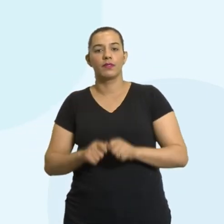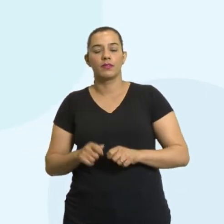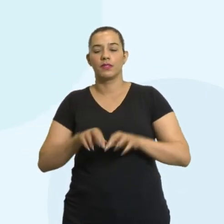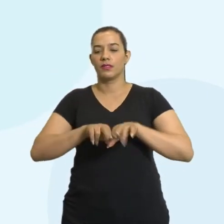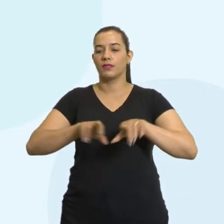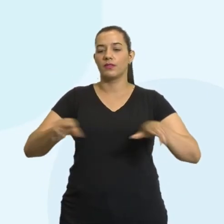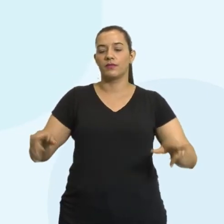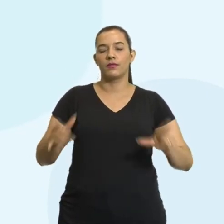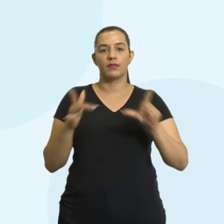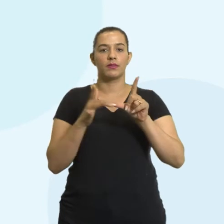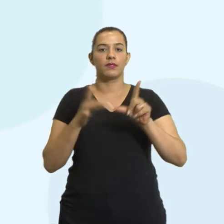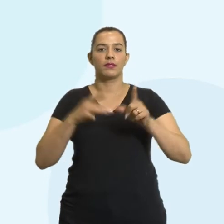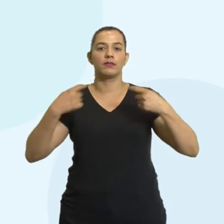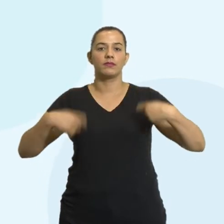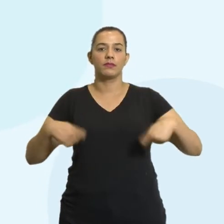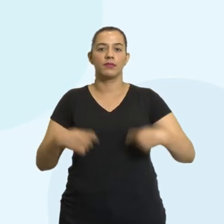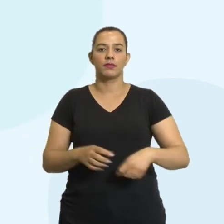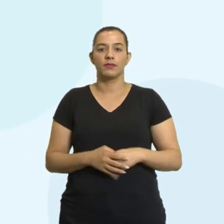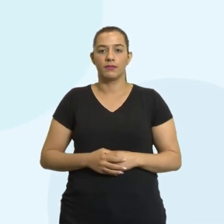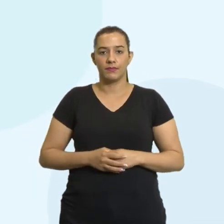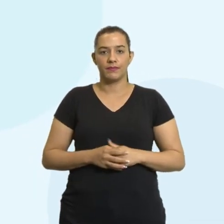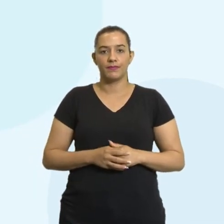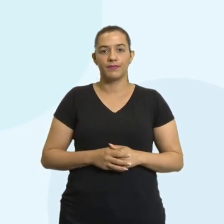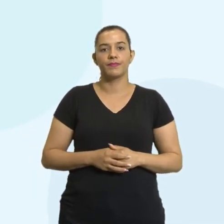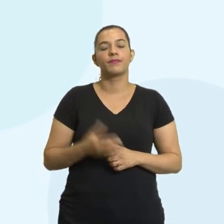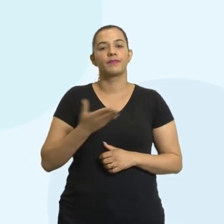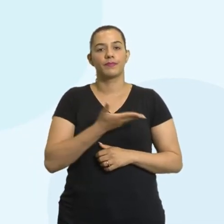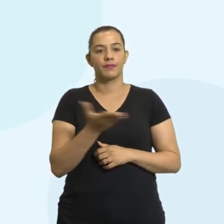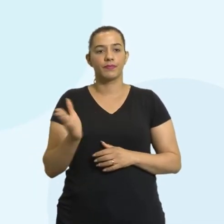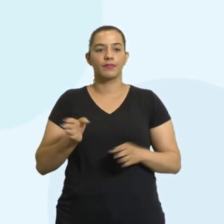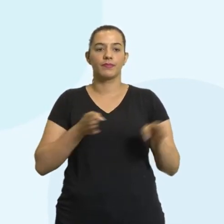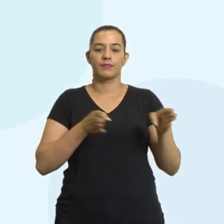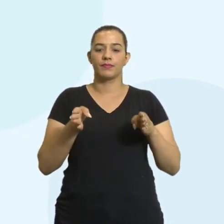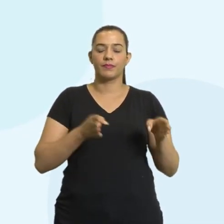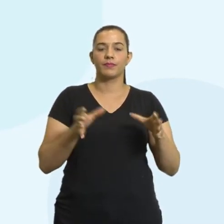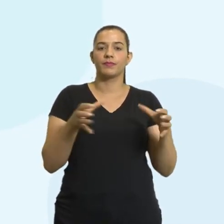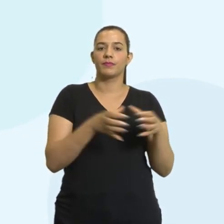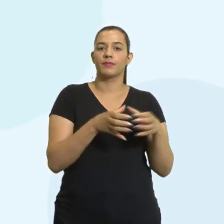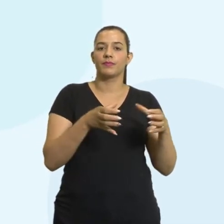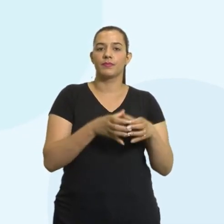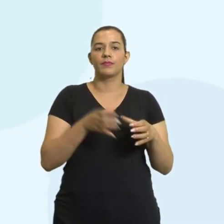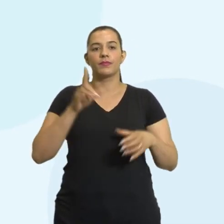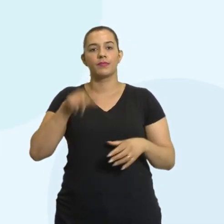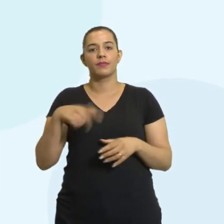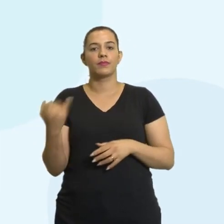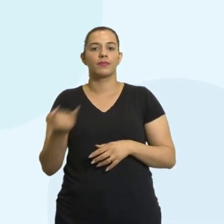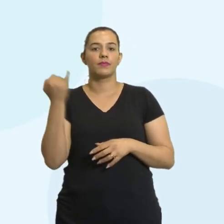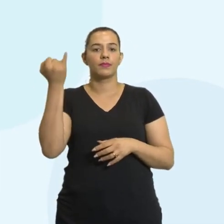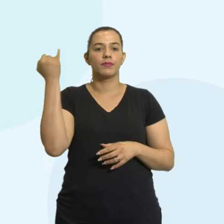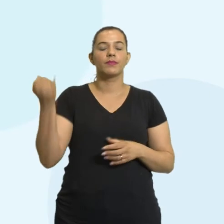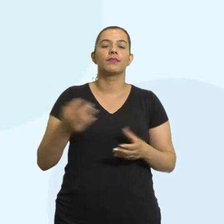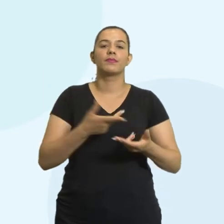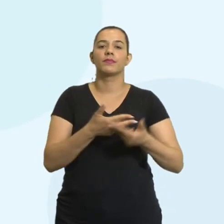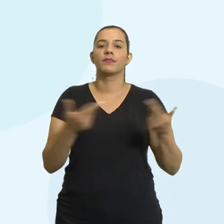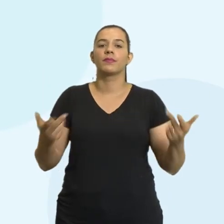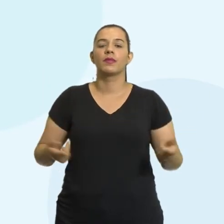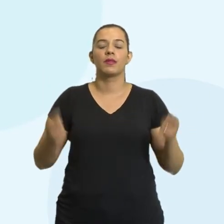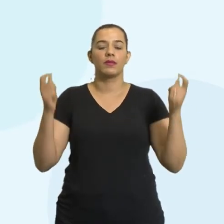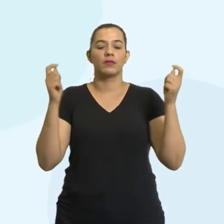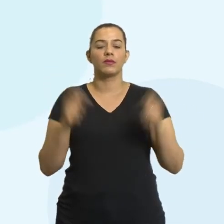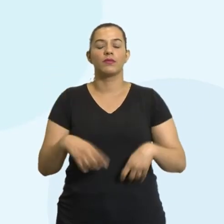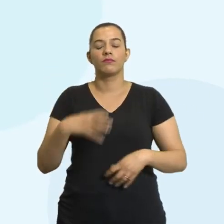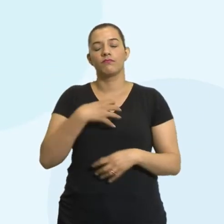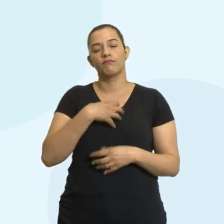inferências necessárias, tá certo? E nesse momento em grupo é importante também que são desenvolvidas muitas